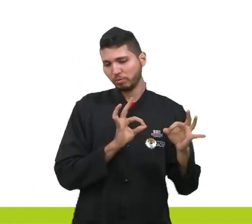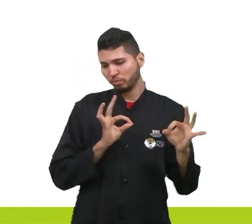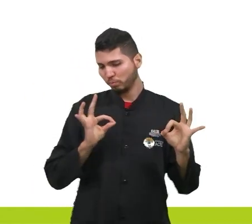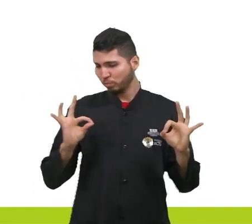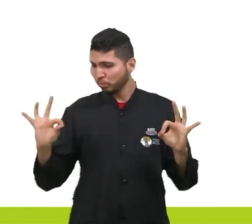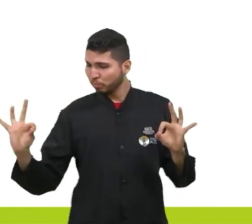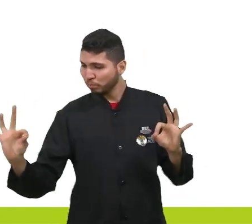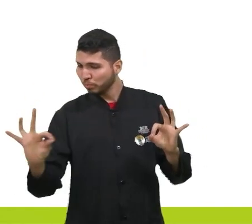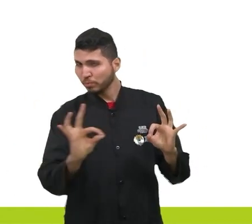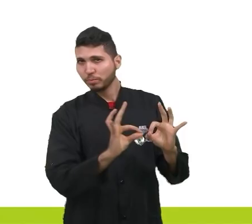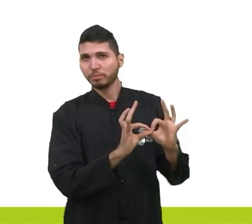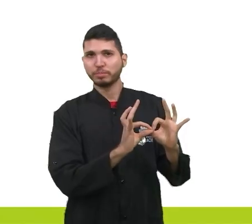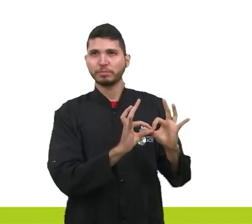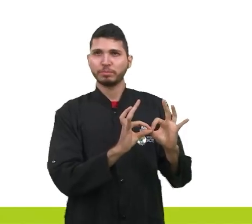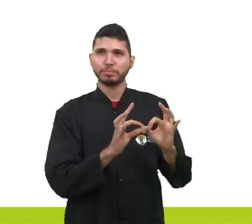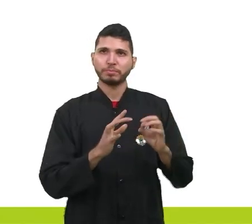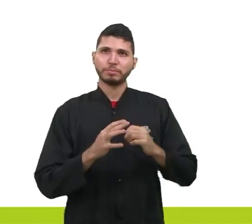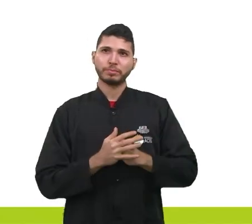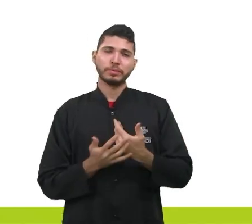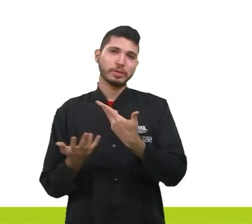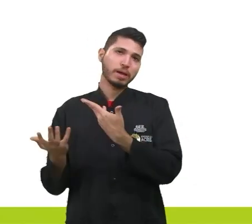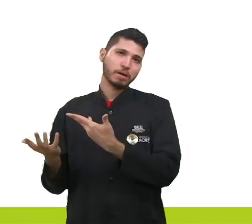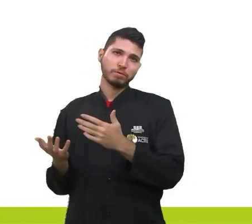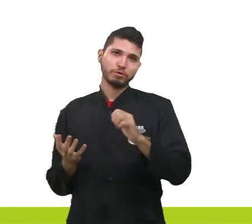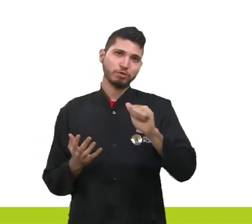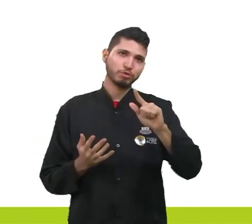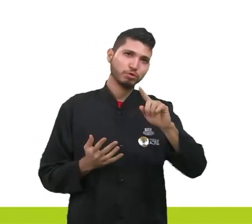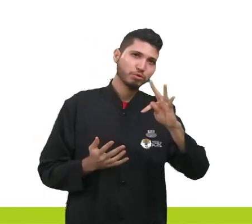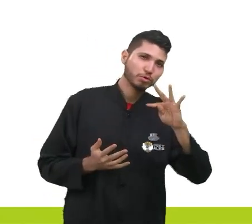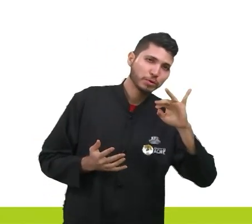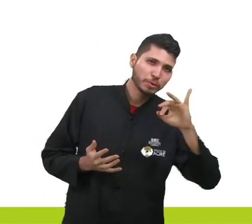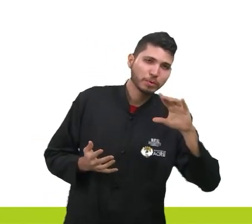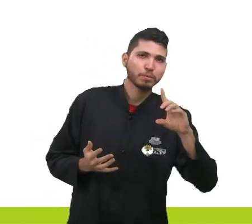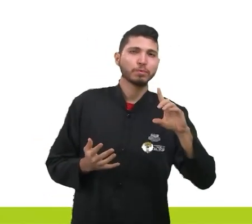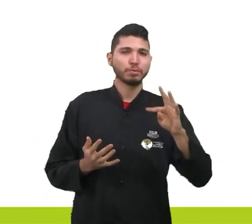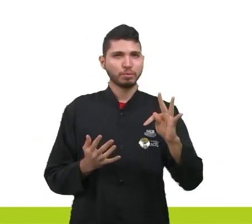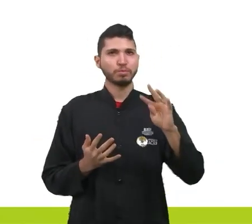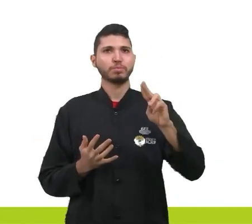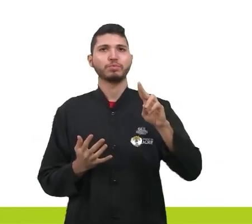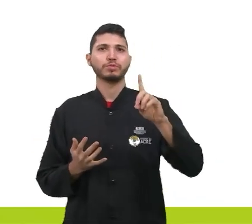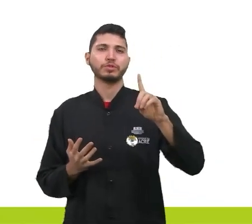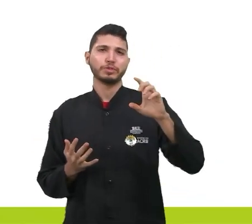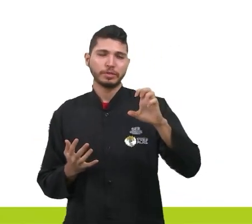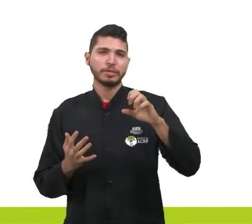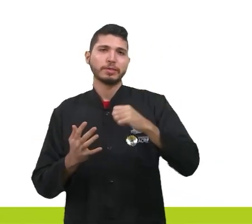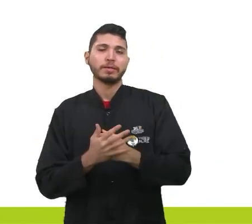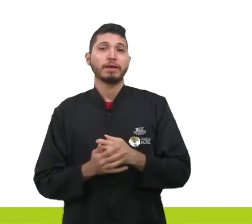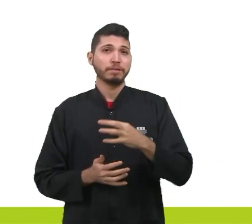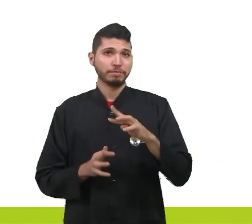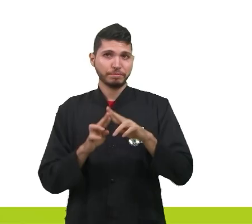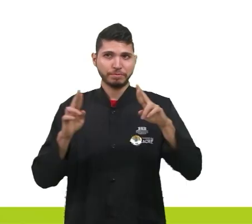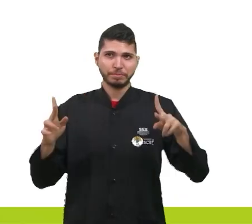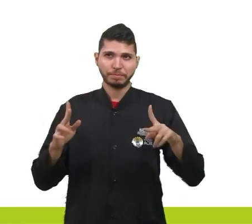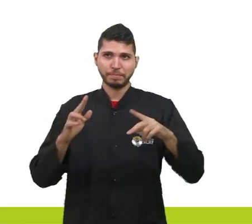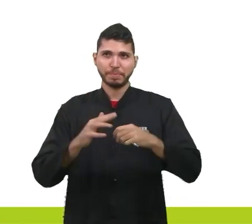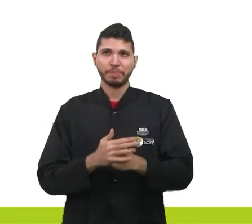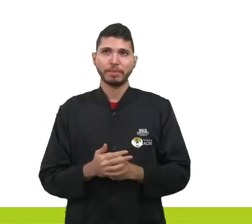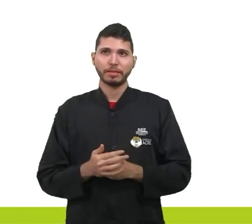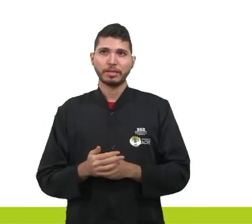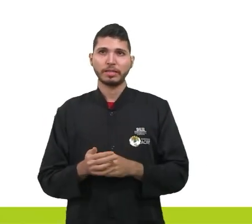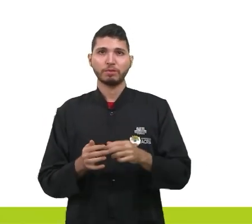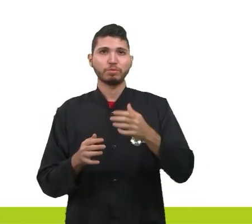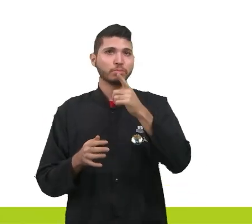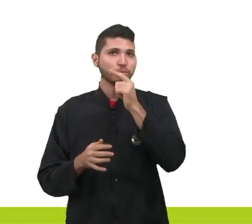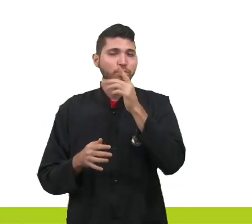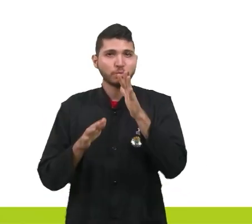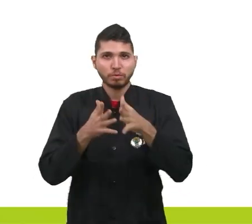essa medida que nós temos, que nós chamamos de medida, tá? Do nível do mar